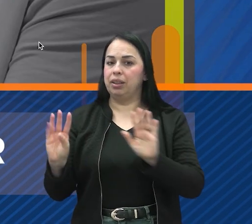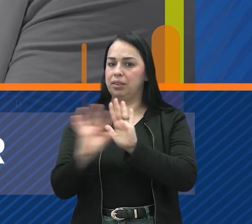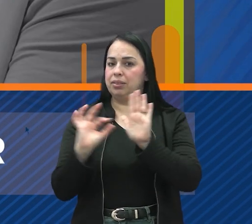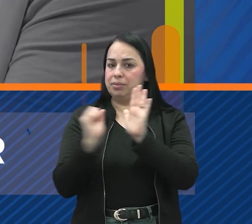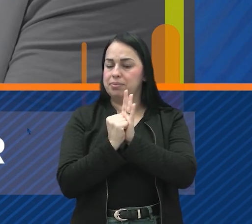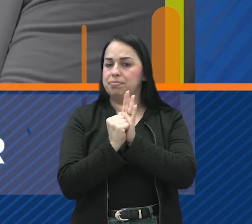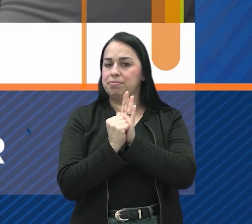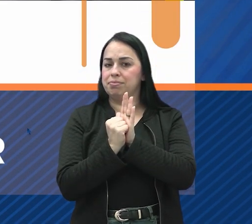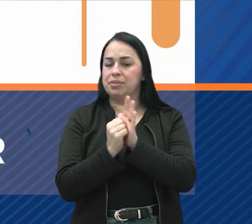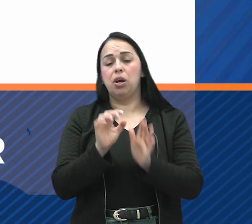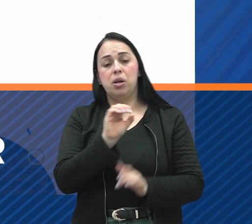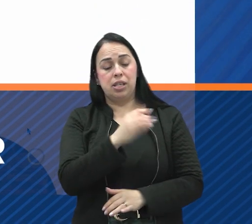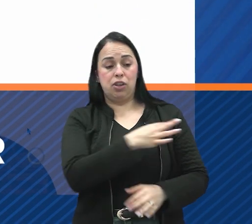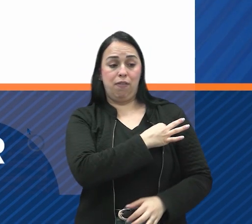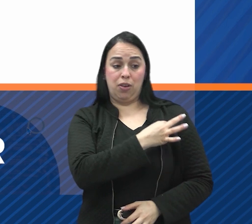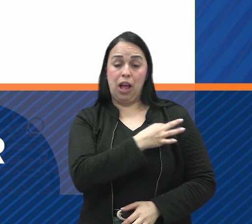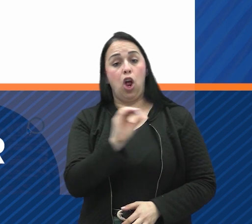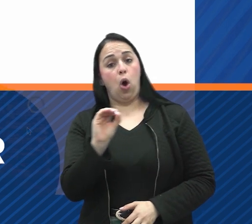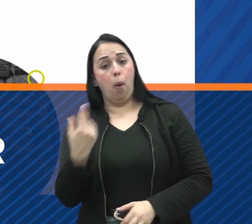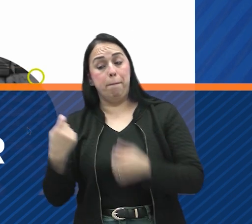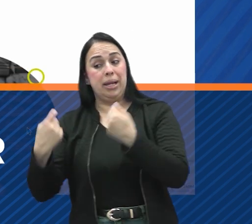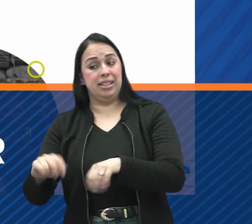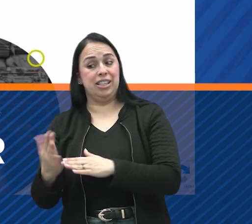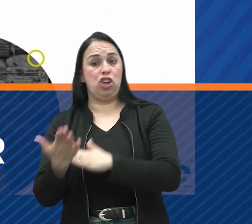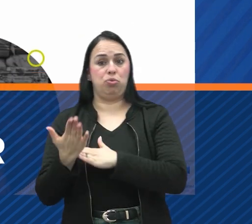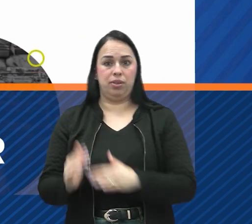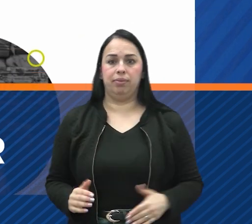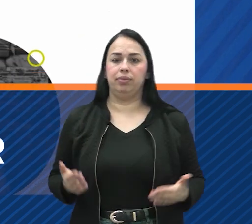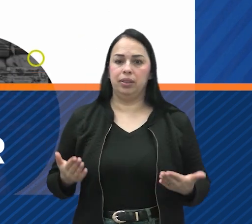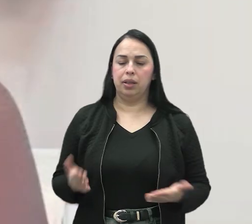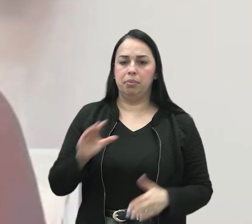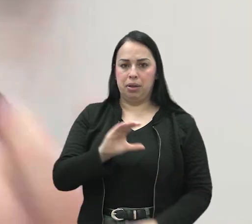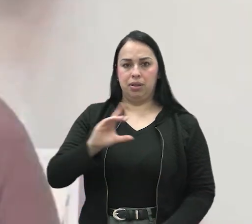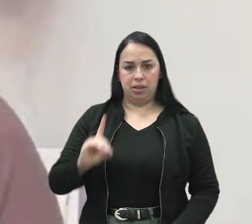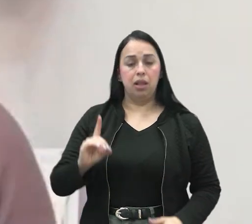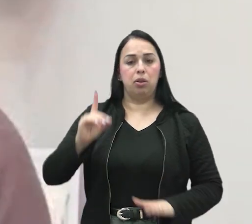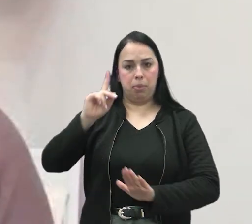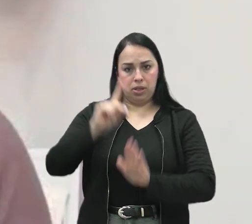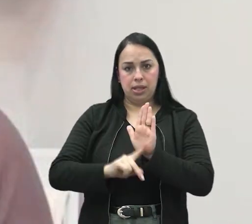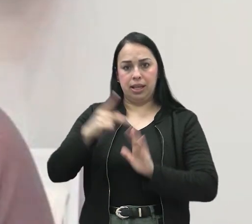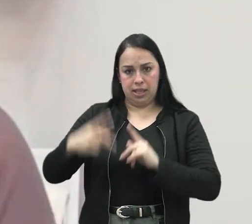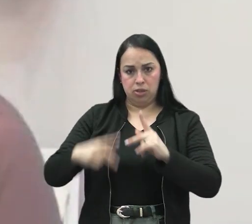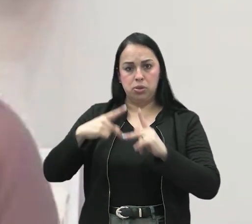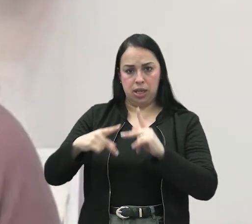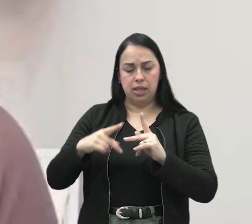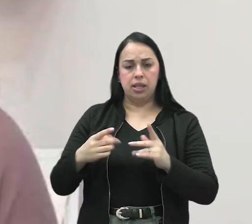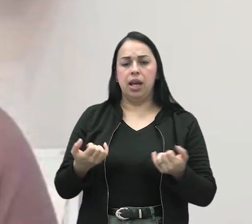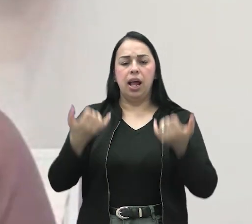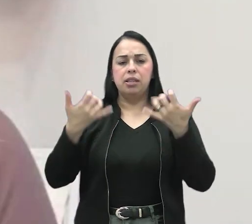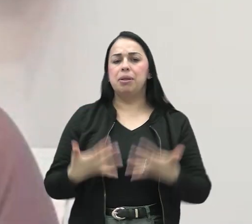turmadobem.org.br e buscar o ícone Seja Voluntário ou Preciso de Ajuda. Para a coordenadora do programa em São